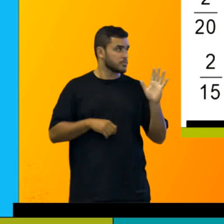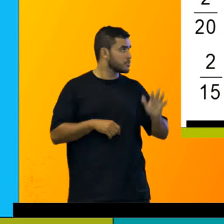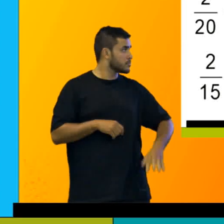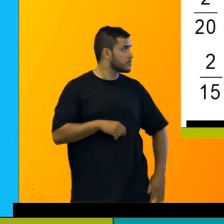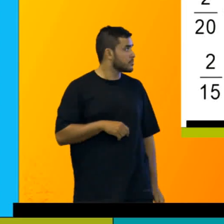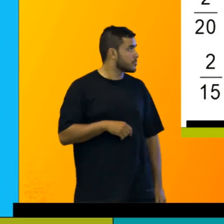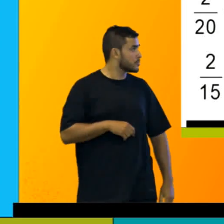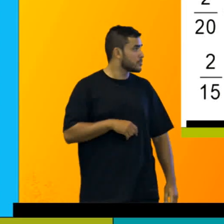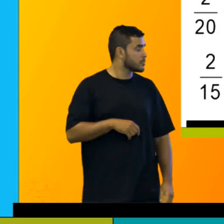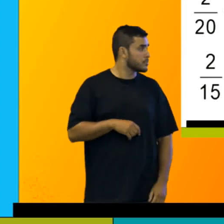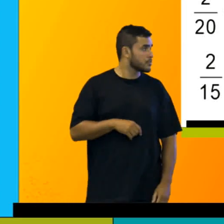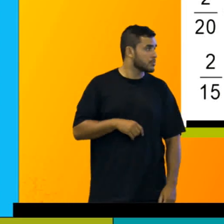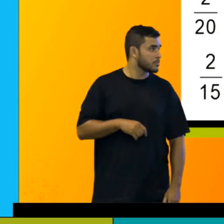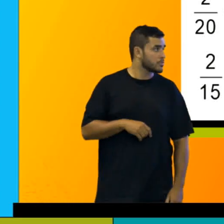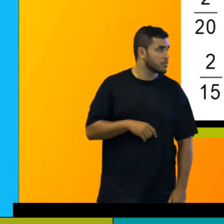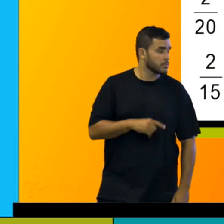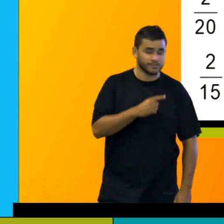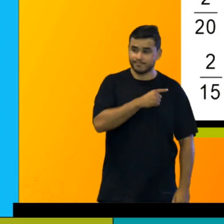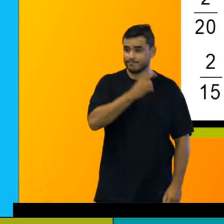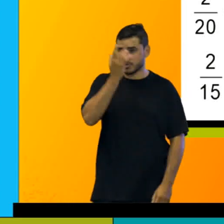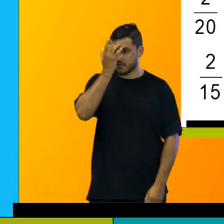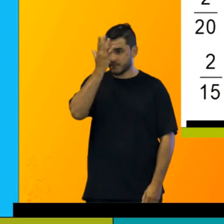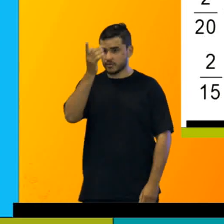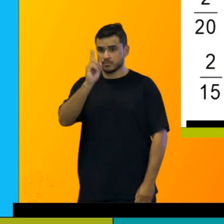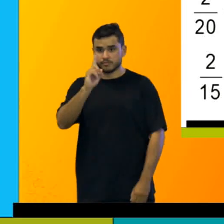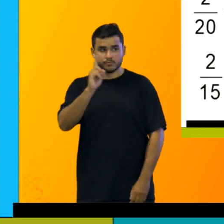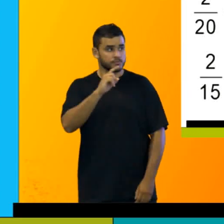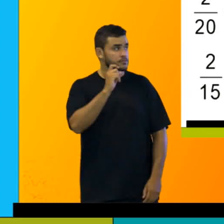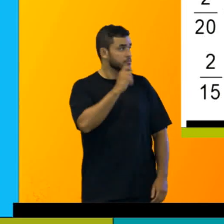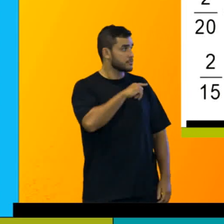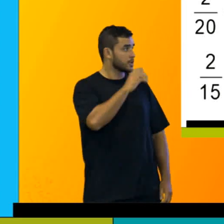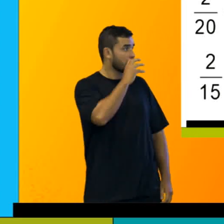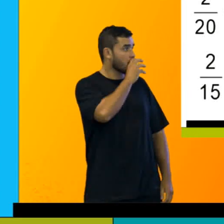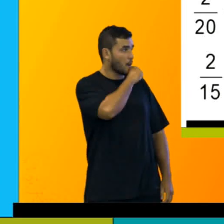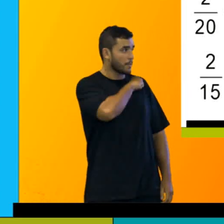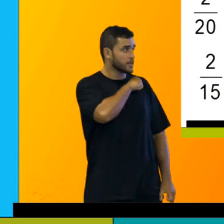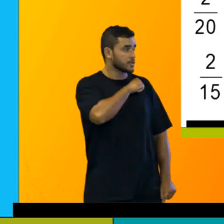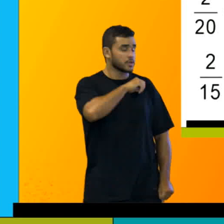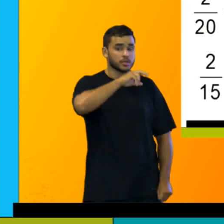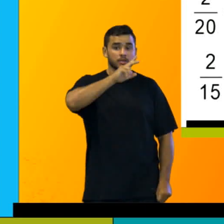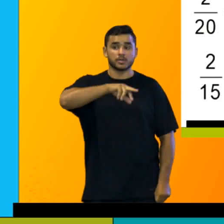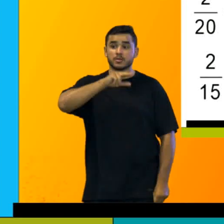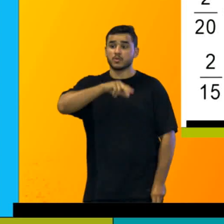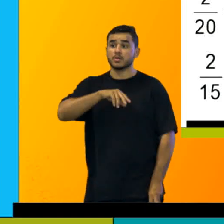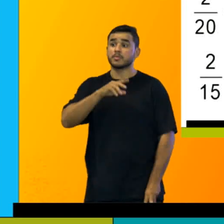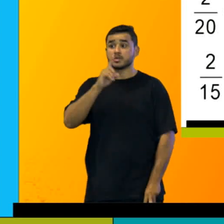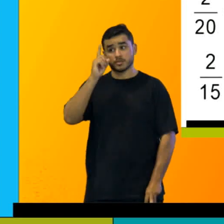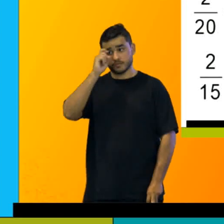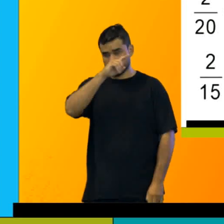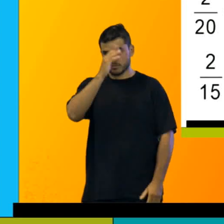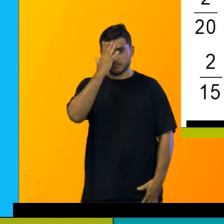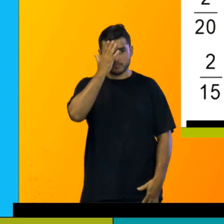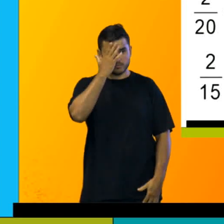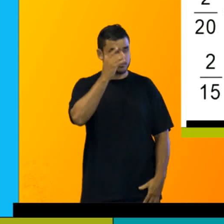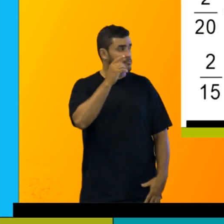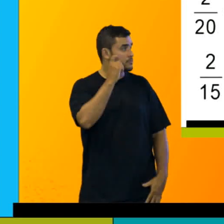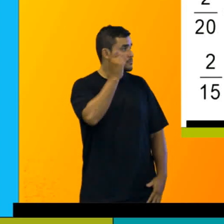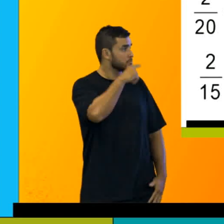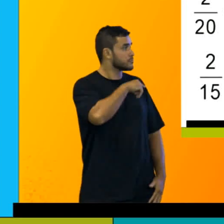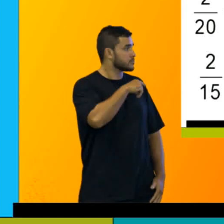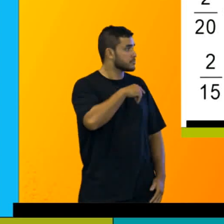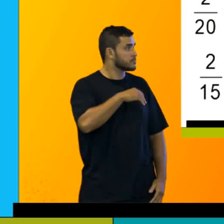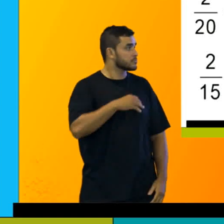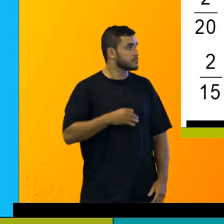tem, mas essa questão, Maico, não é uma questão fácil. Assim, não é uma questão rápida. Também não é difícil, mas as contas são